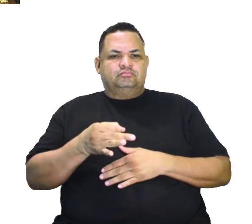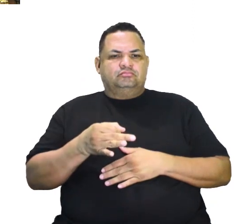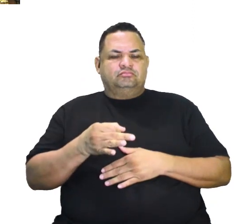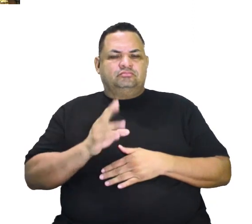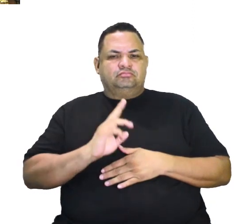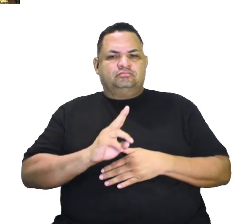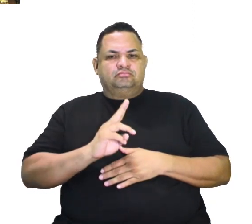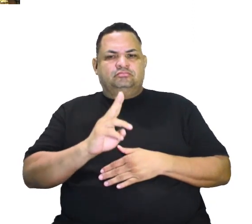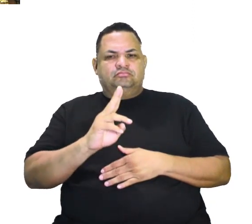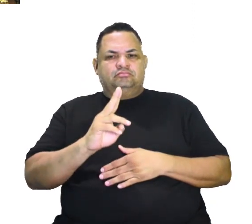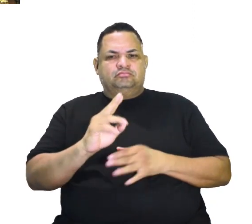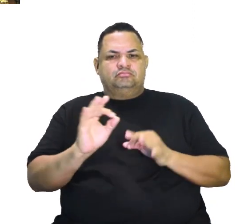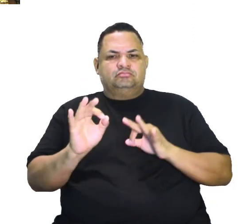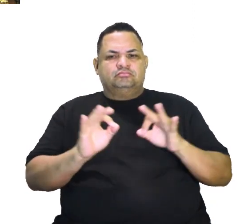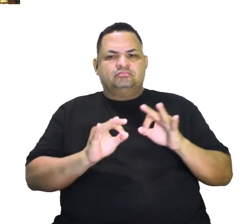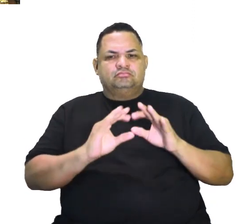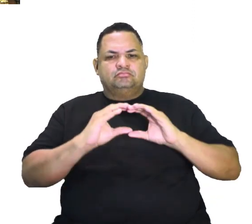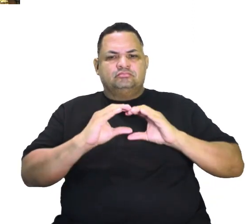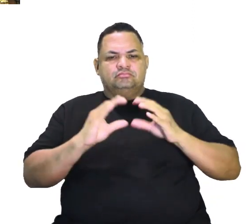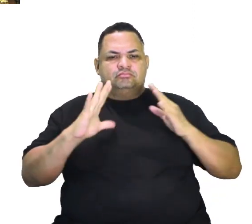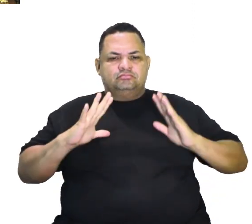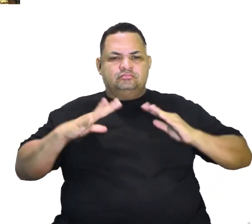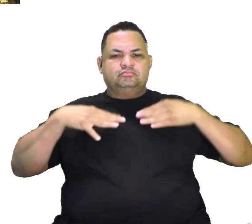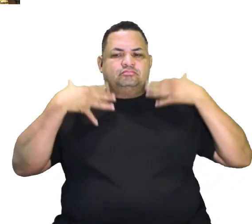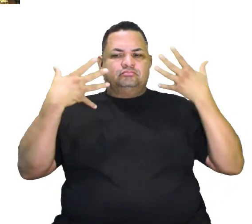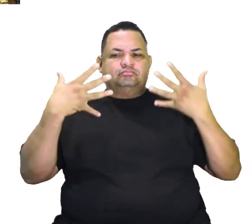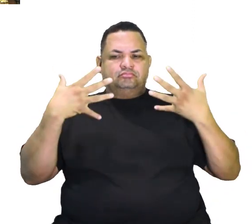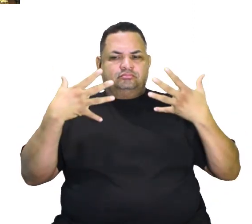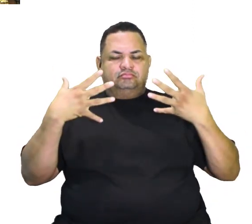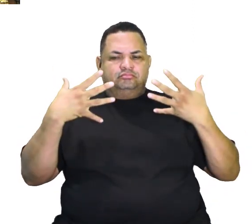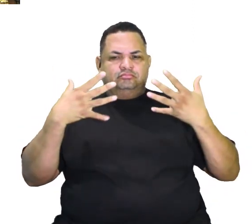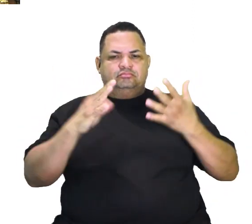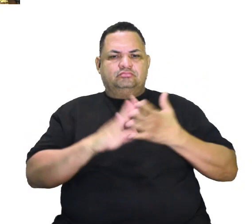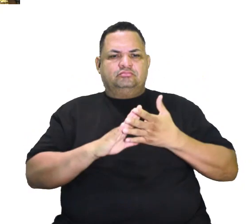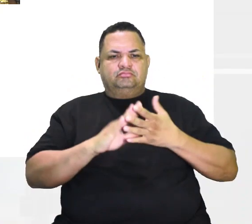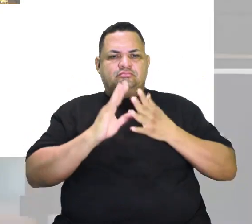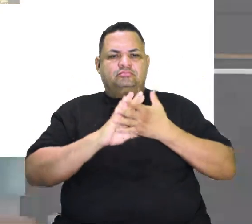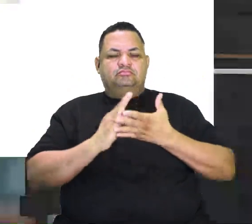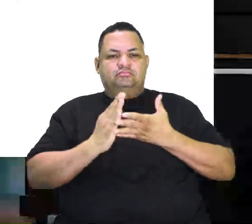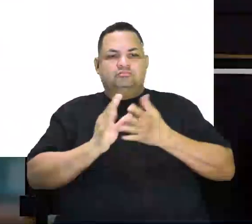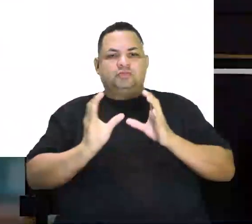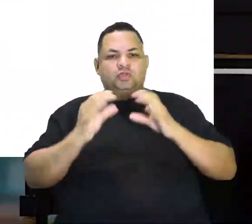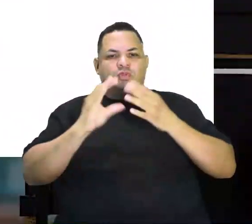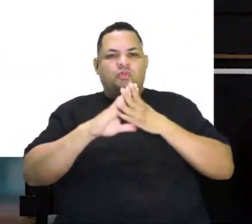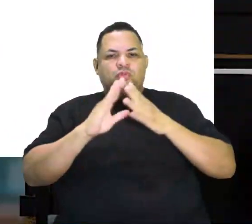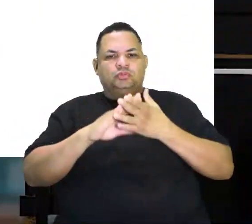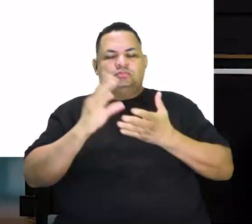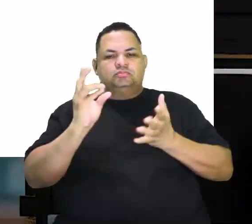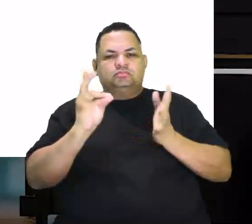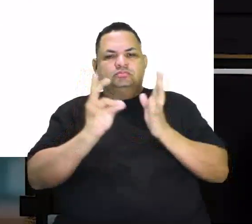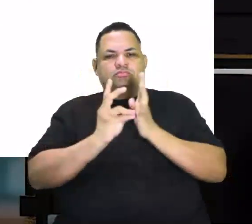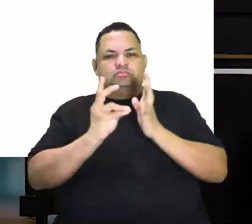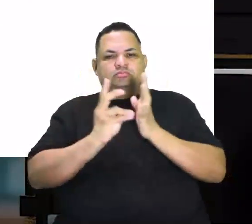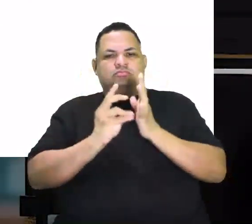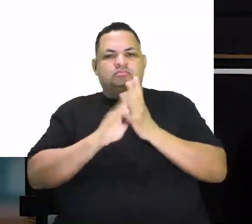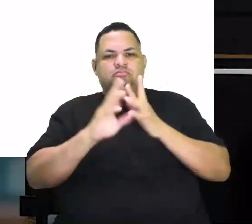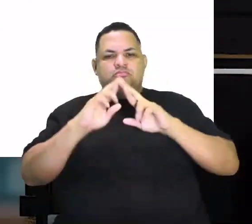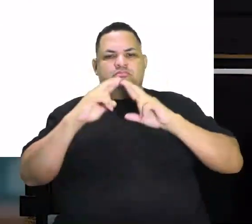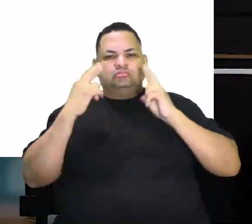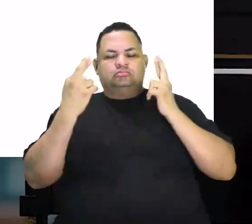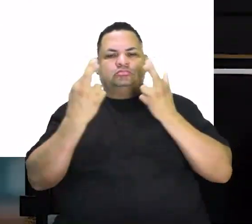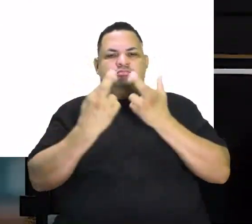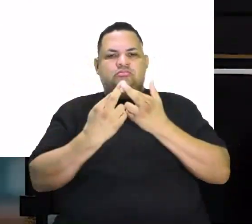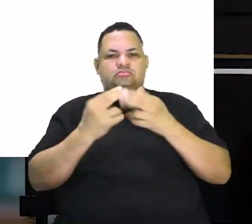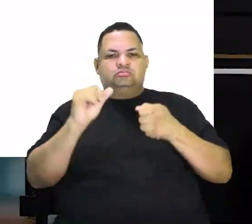apresentações, certo? Então, sempre há essas comemorações, né, das etnias indígenas